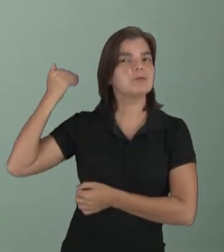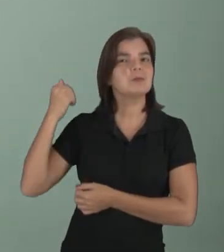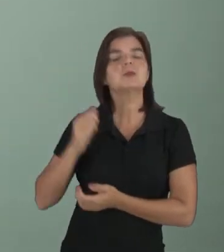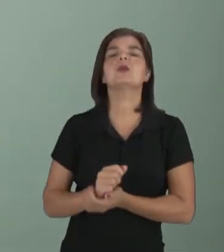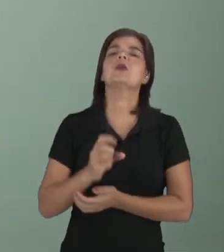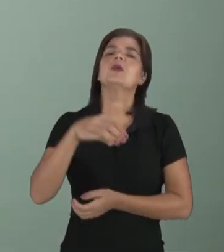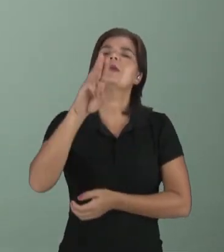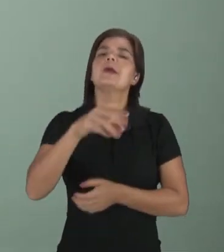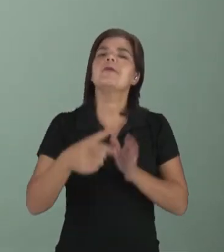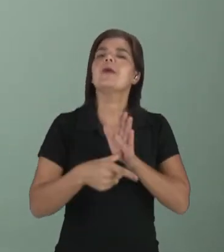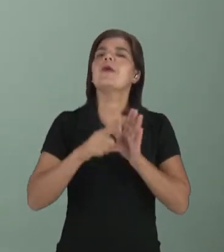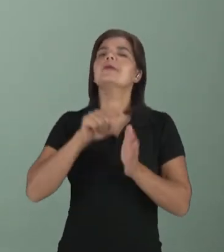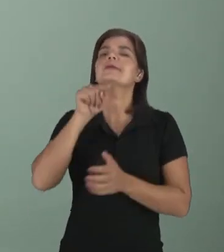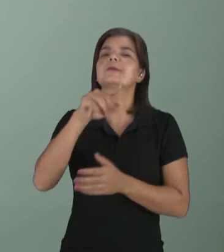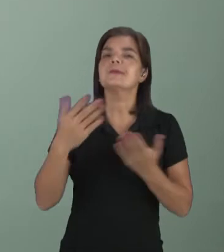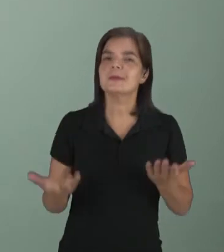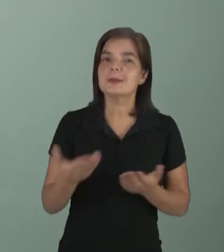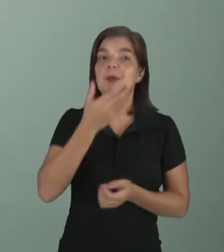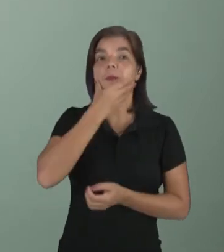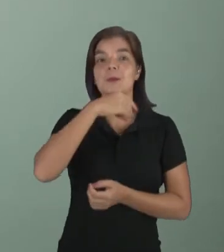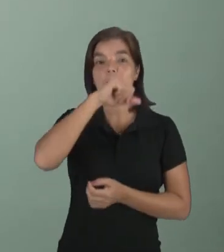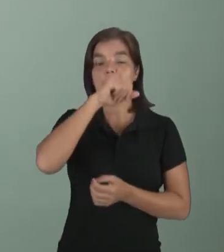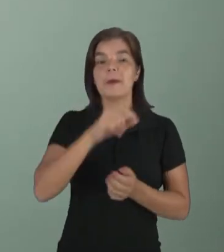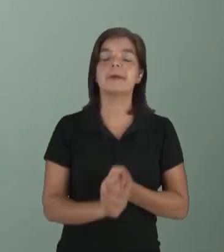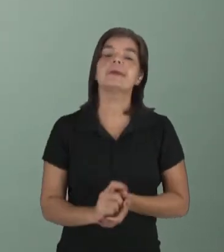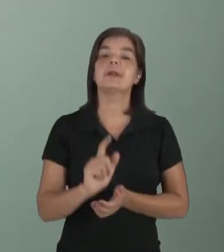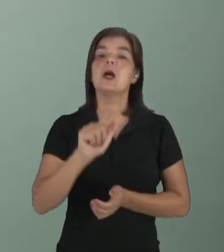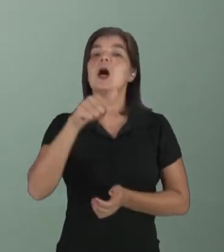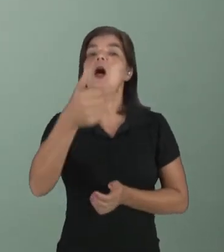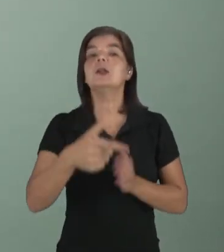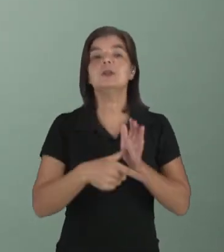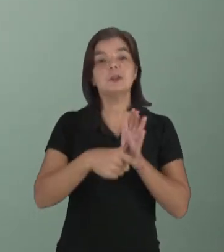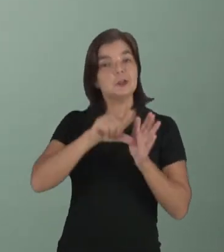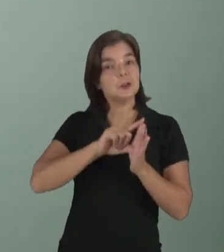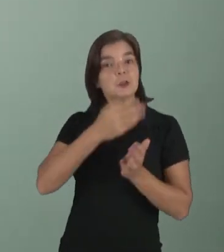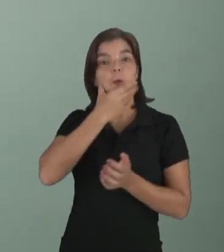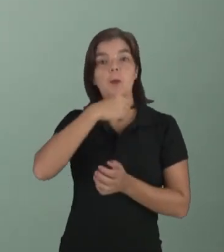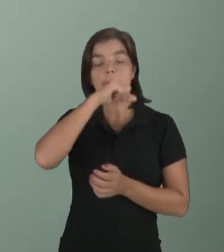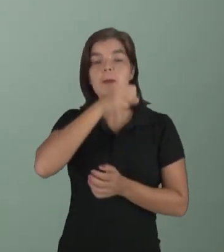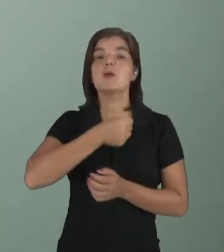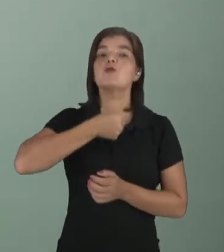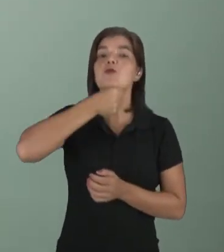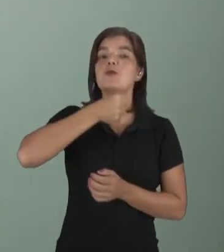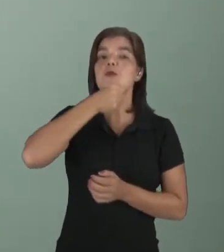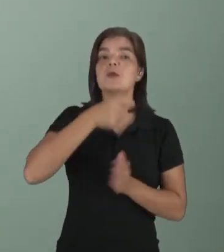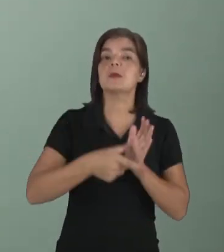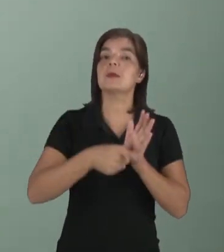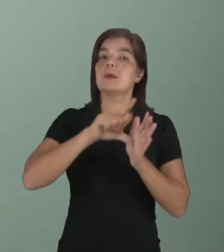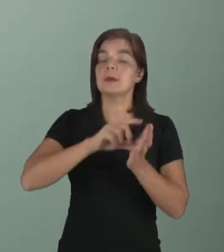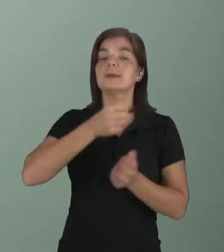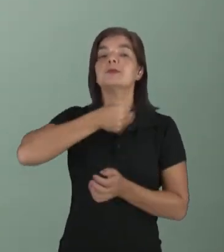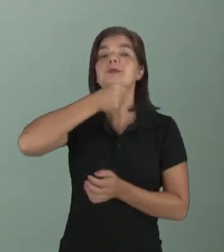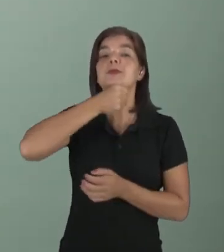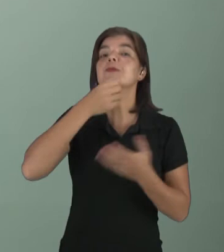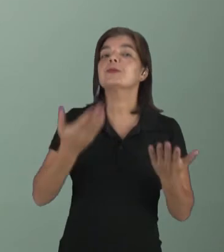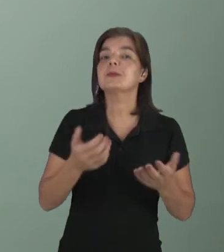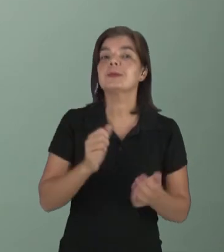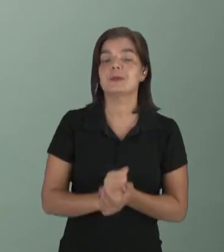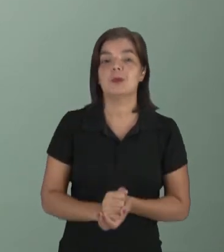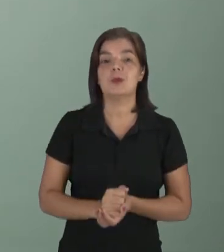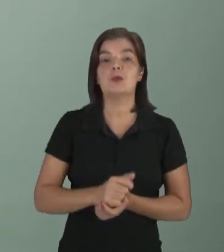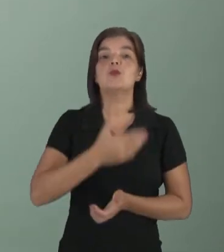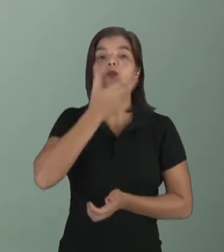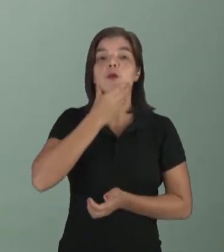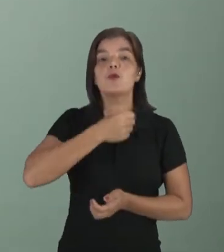quem foi que veio antes de você seus pais Quem veio antes dos seus pais os seus avós Quem veio antes dos seus avós